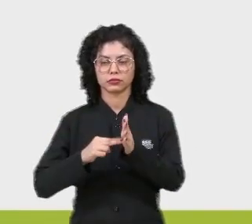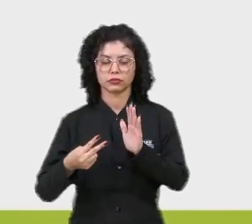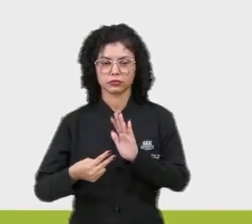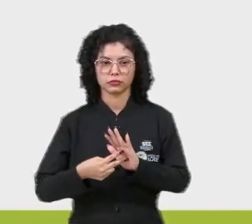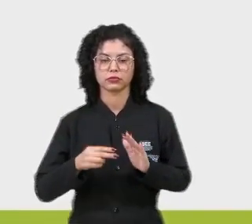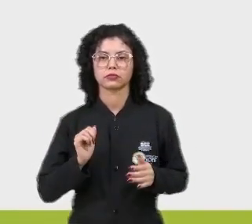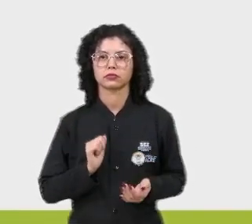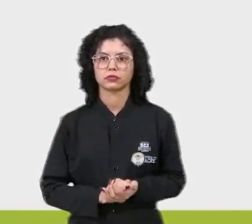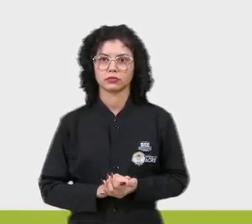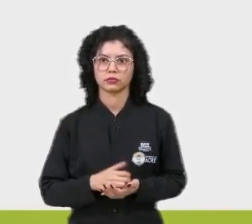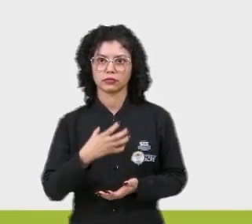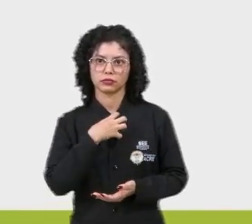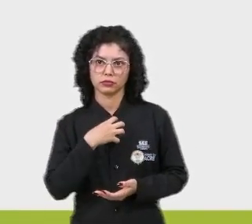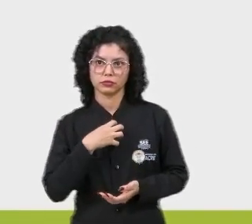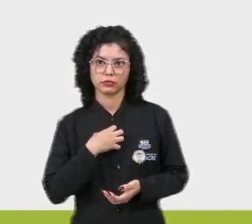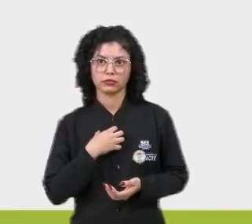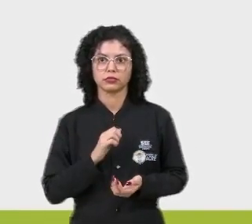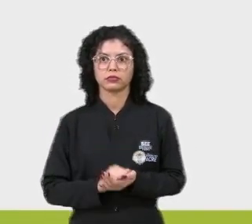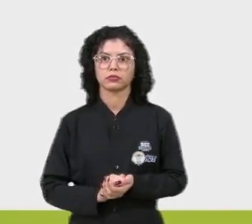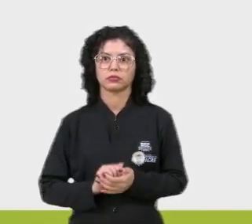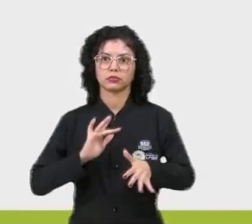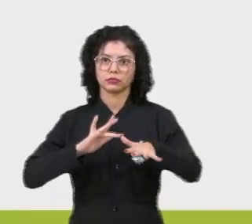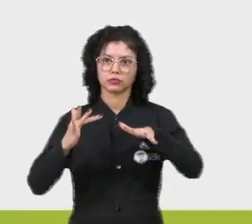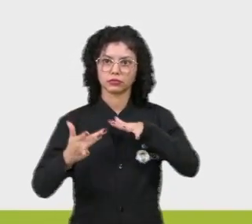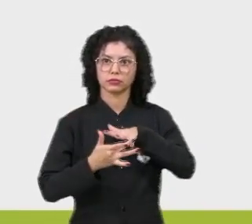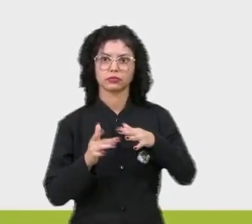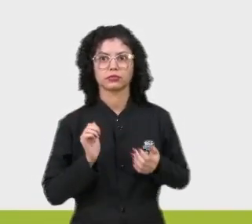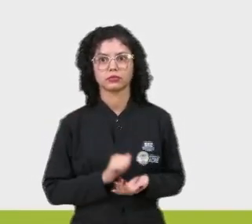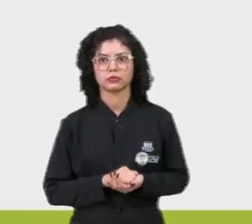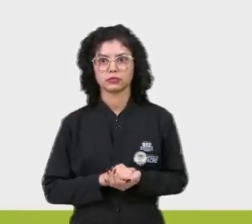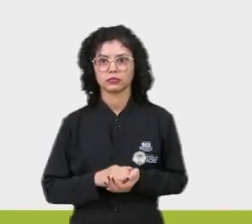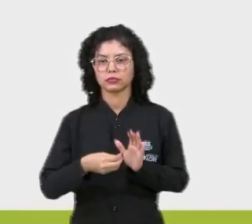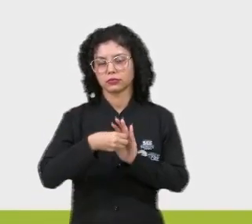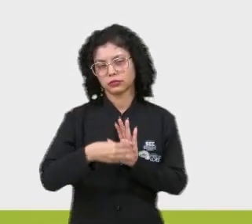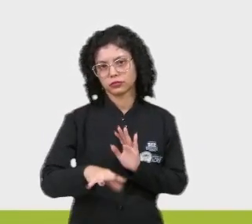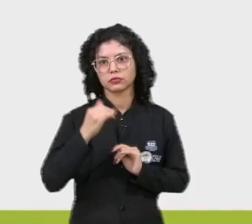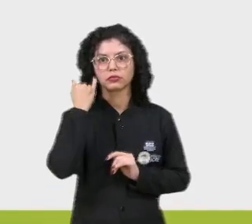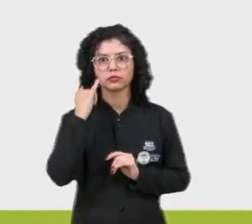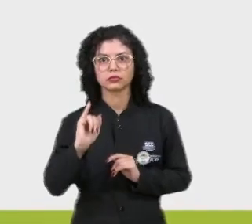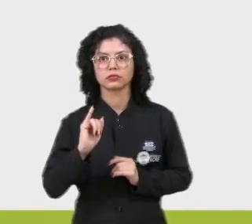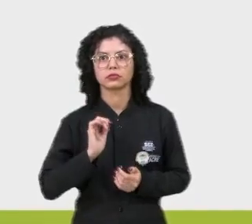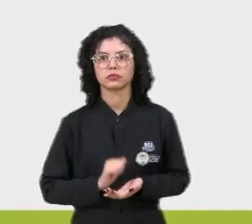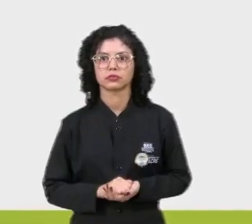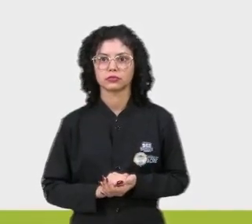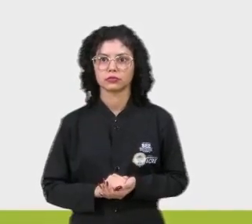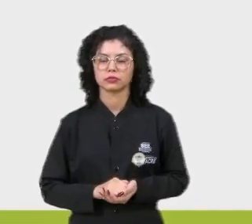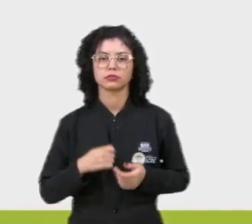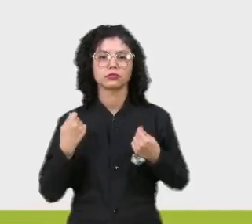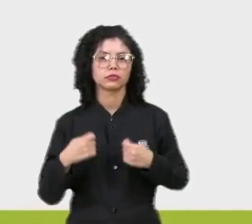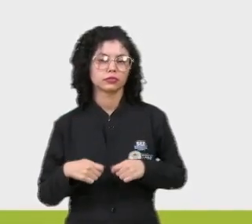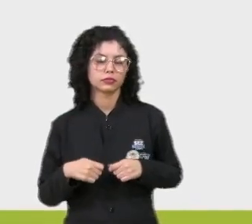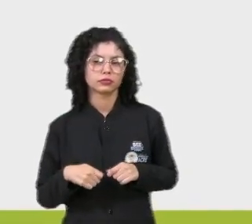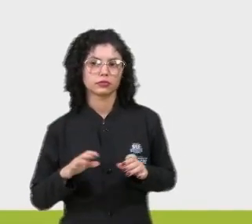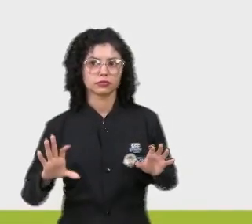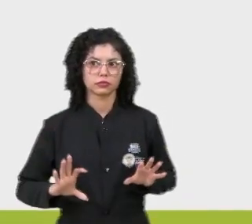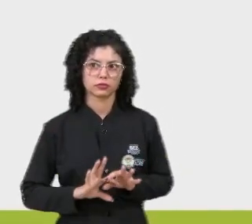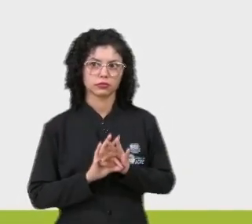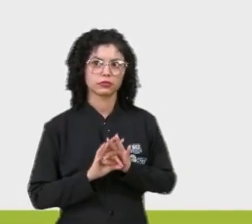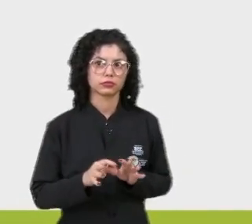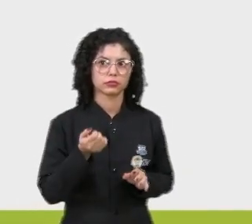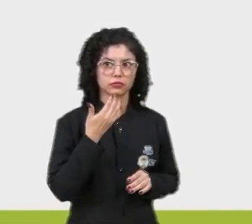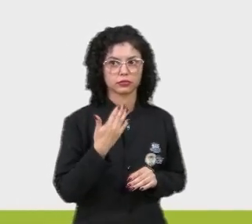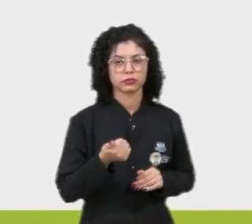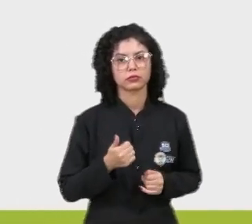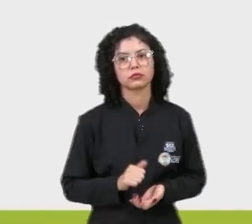múltiplos sentidos da expressão rede social para transmitir a ideia que pretende veicular tá